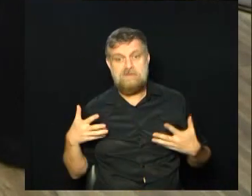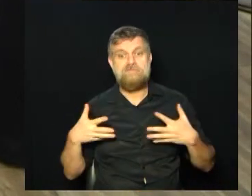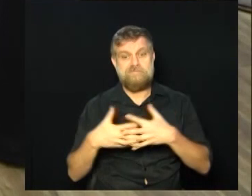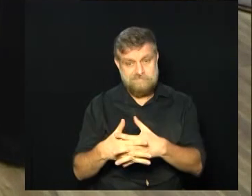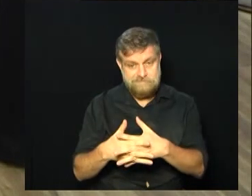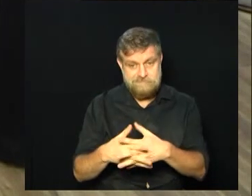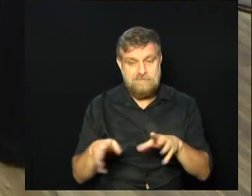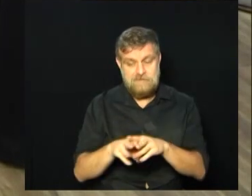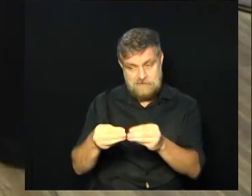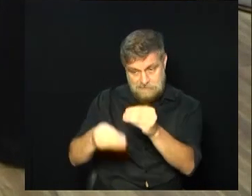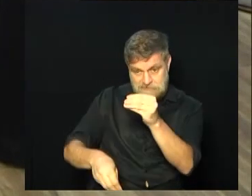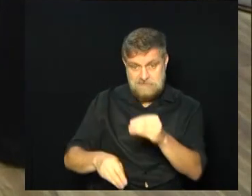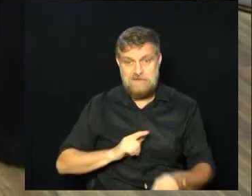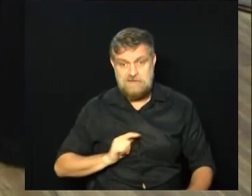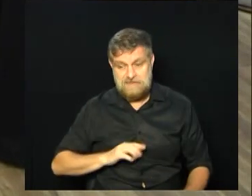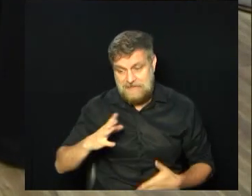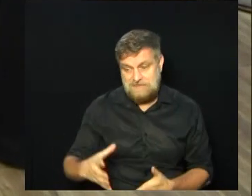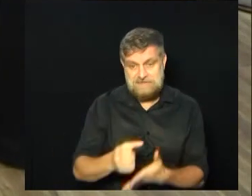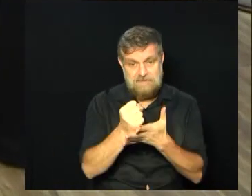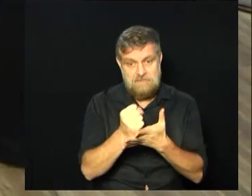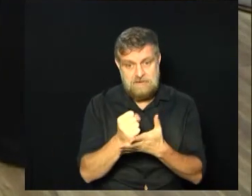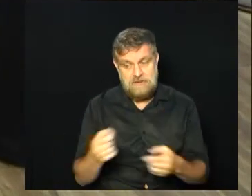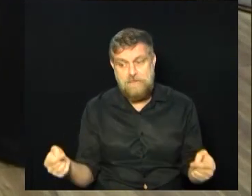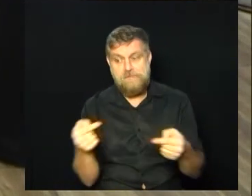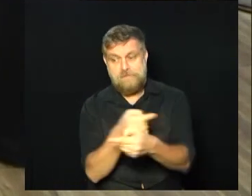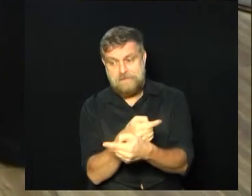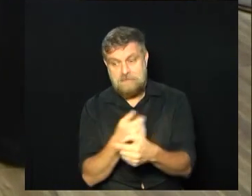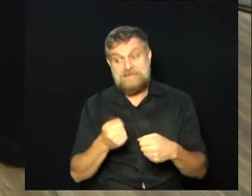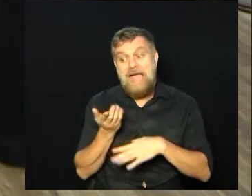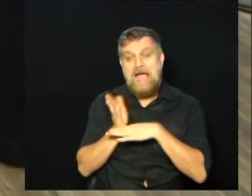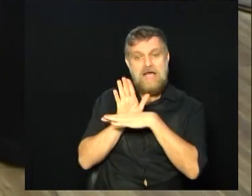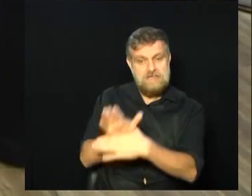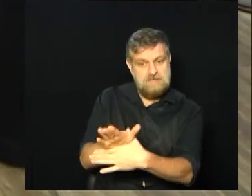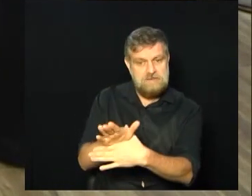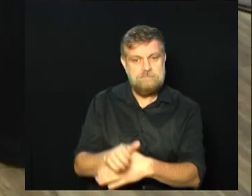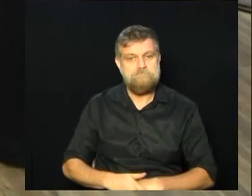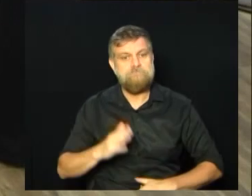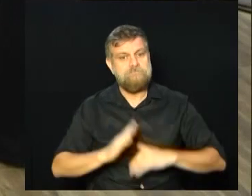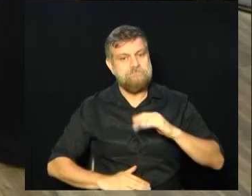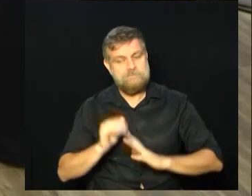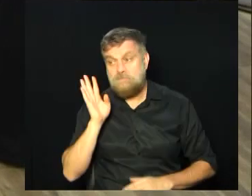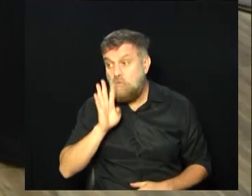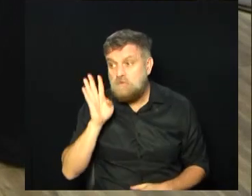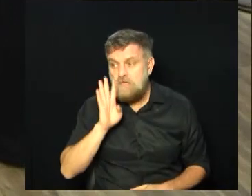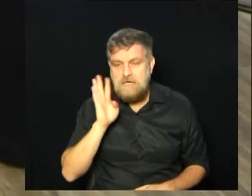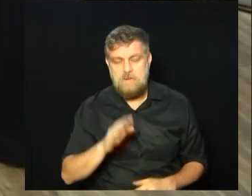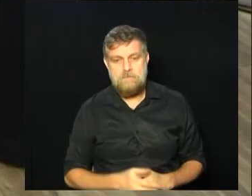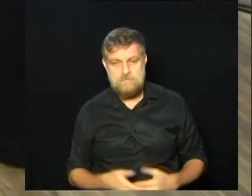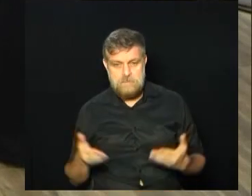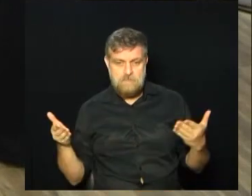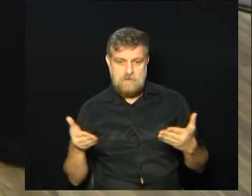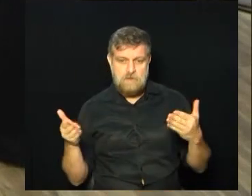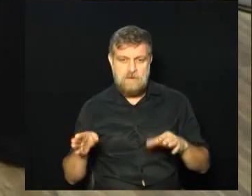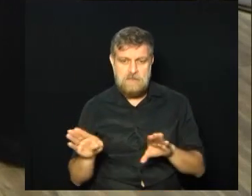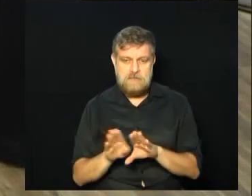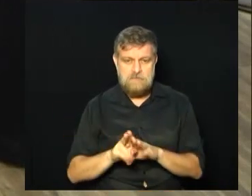ou até prejudicando ainda mais um salvamento, ao contrário de ajudar. Exatamente, muito legal a iniciativa aqui da Câmara, né? Vamos falar agora da